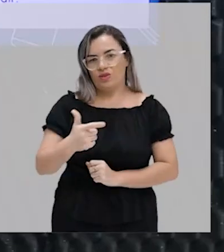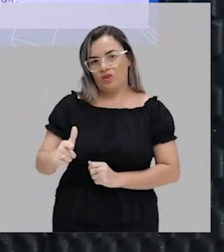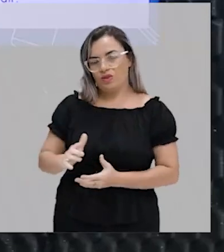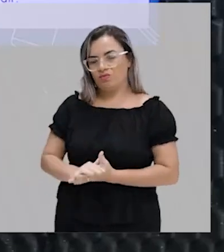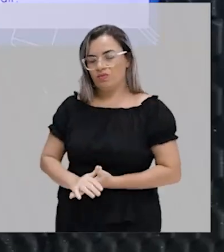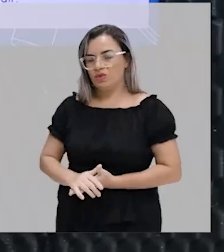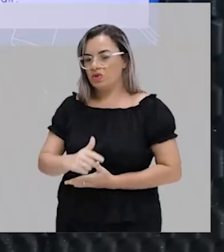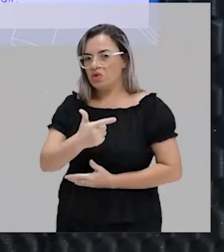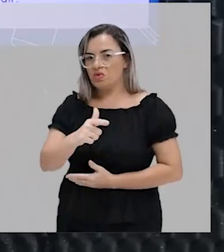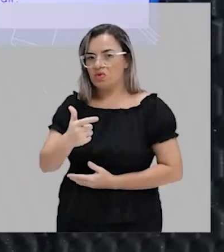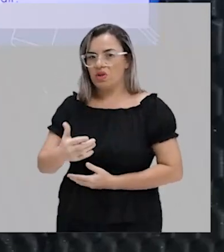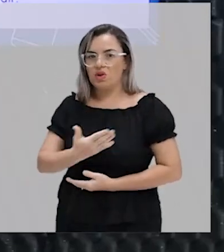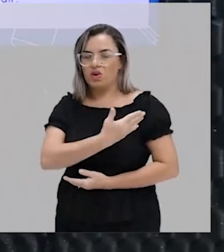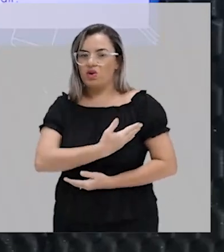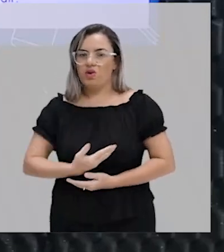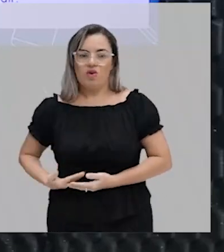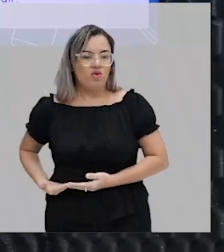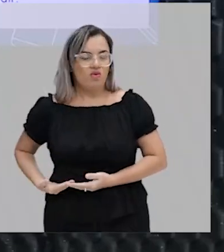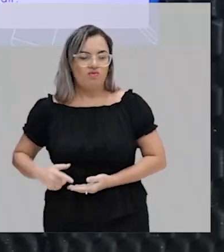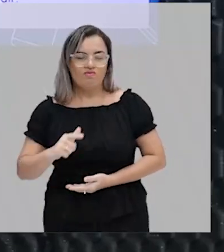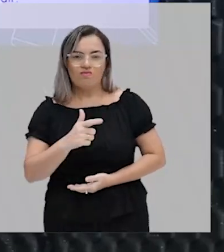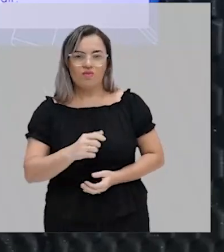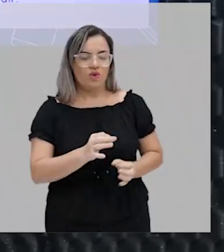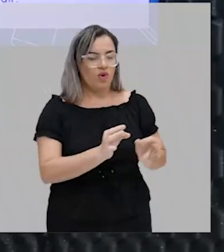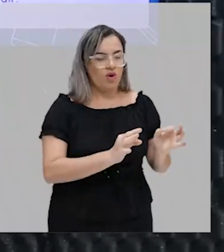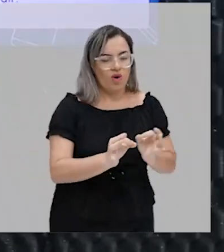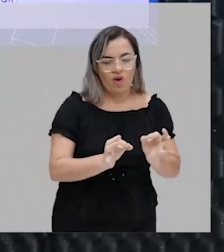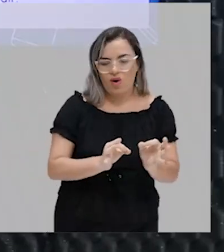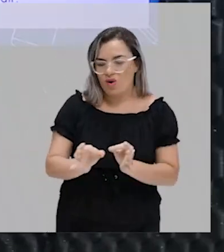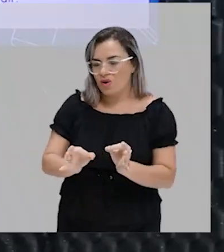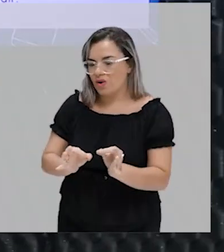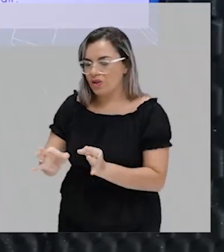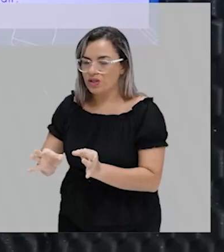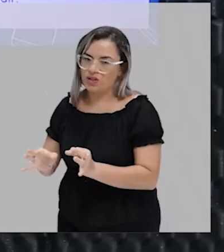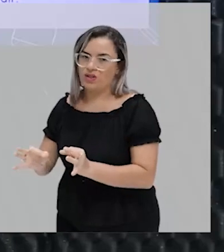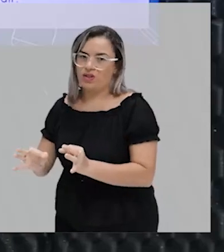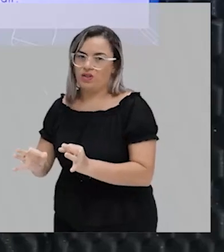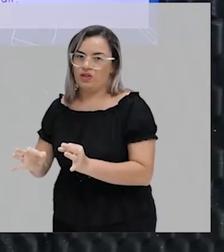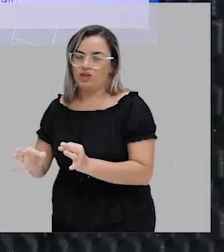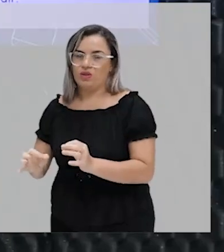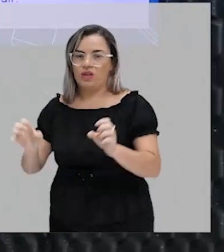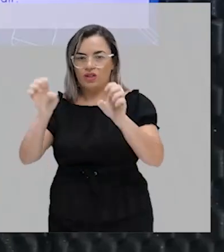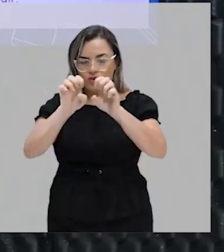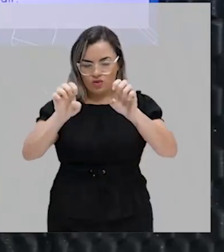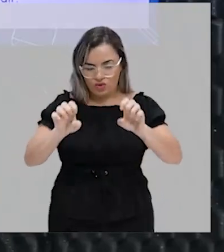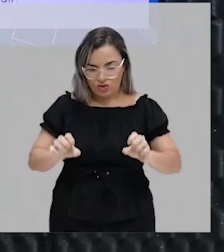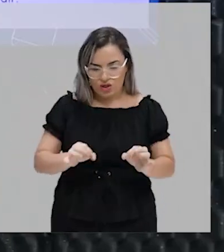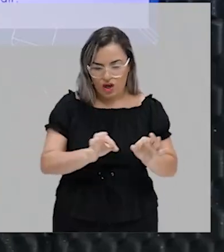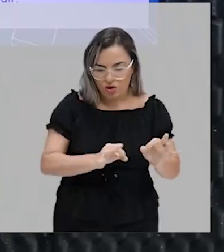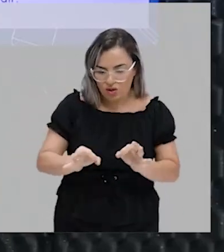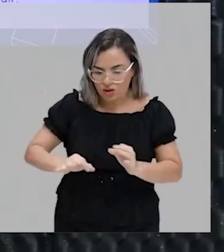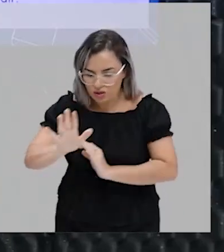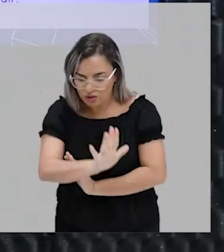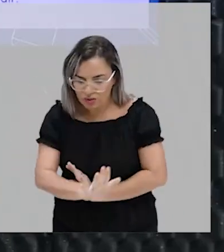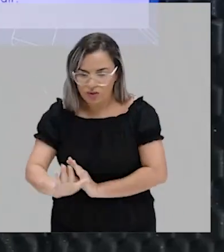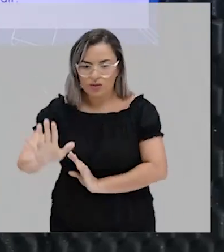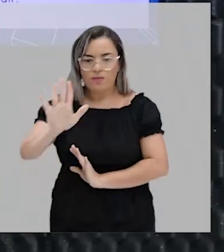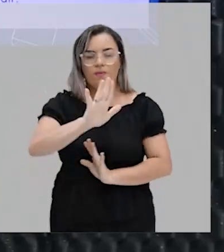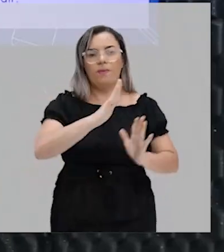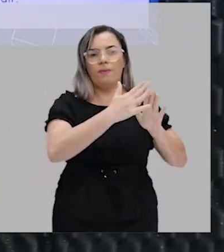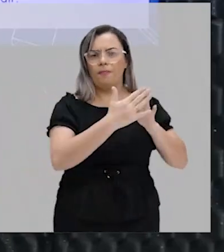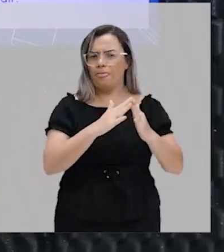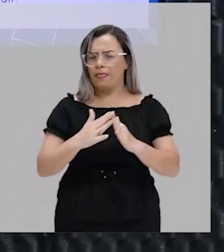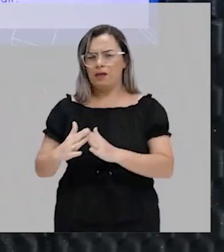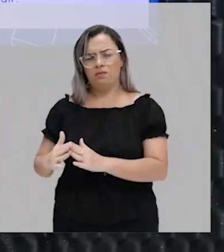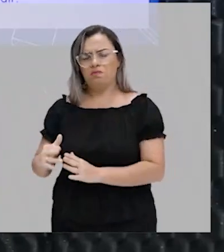poder público ali para organizar a construção deste espaço. Normalmente, o processo de favelização, normalmente